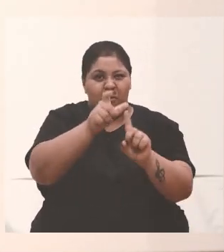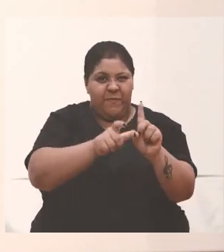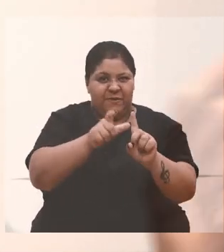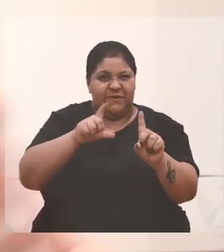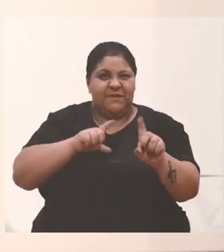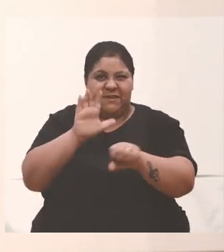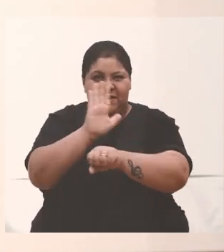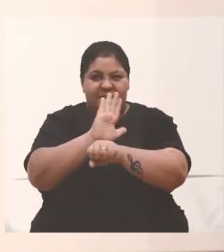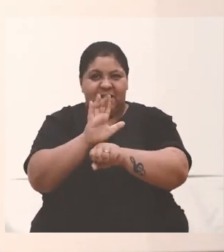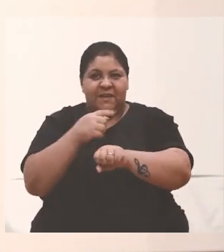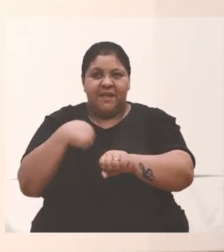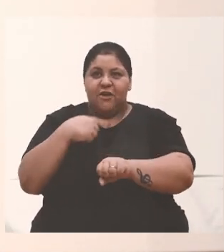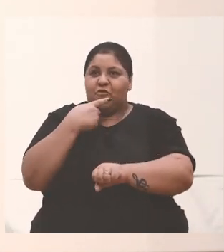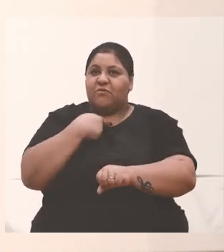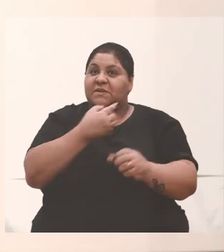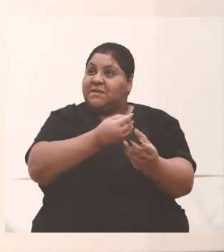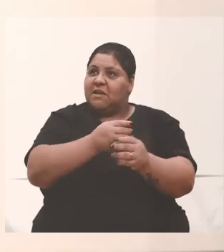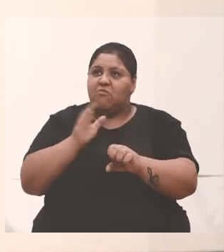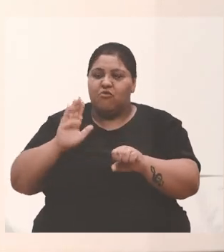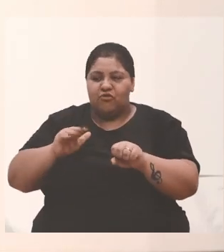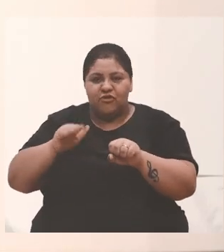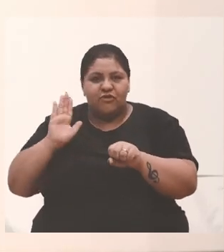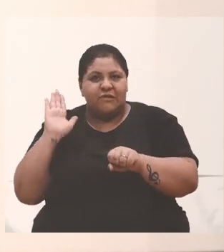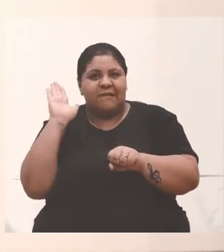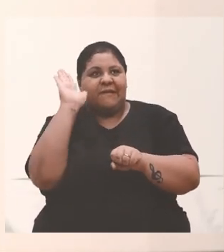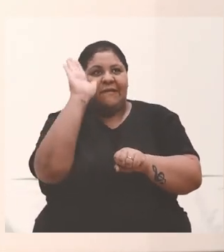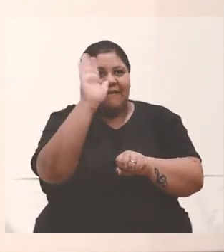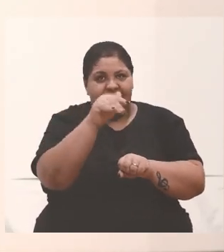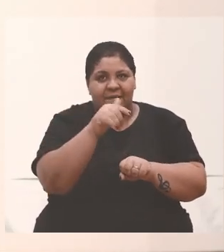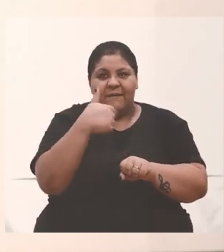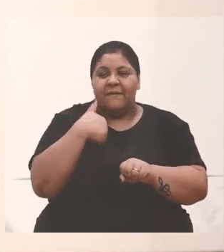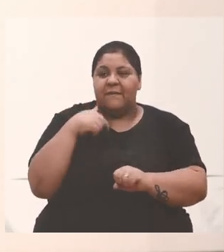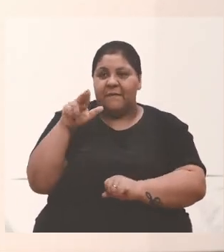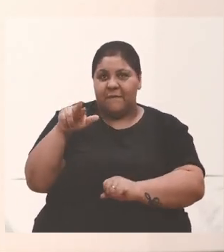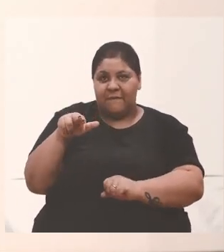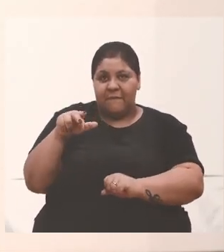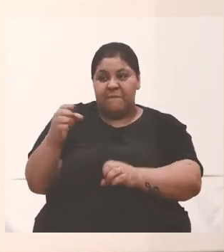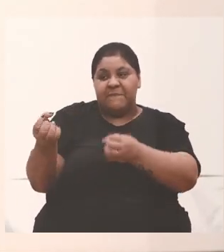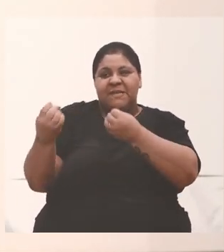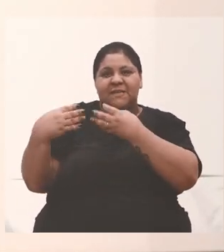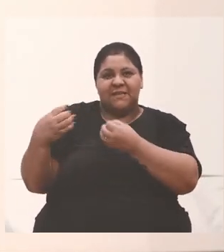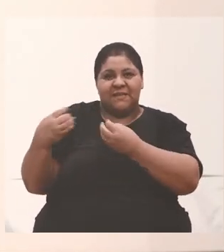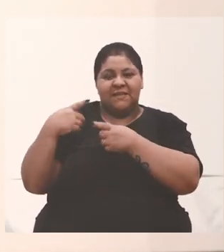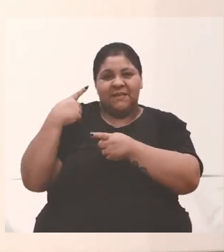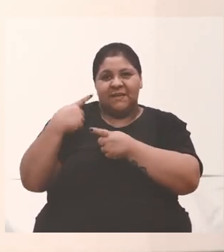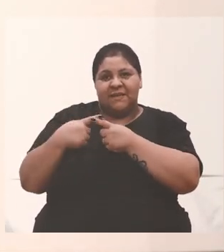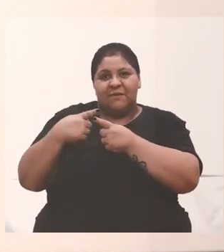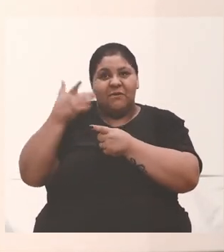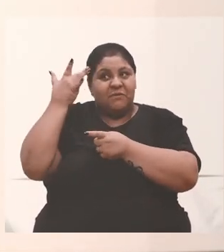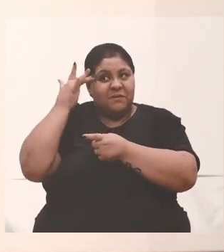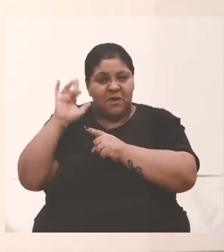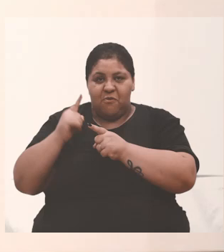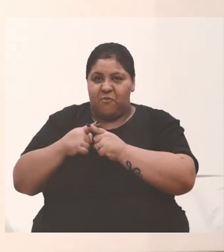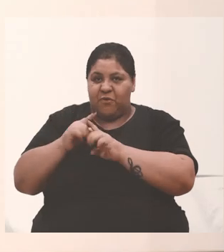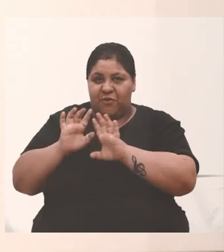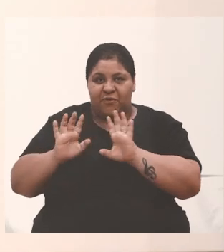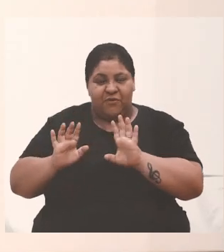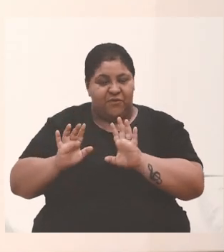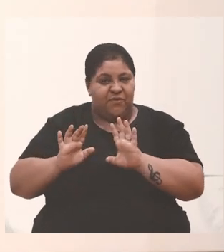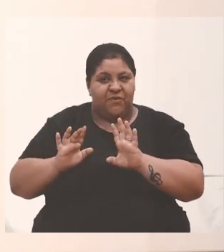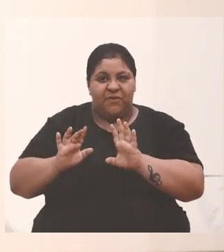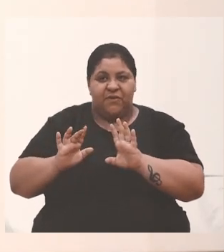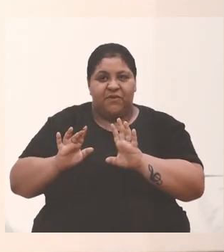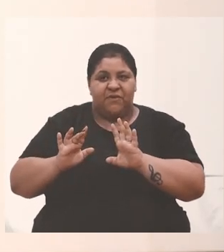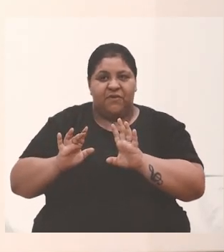Bem, eu gostei muito de basquete. E daí, meu irmão me ensinava, porque eu não sei o motivo.